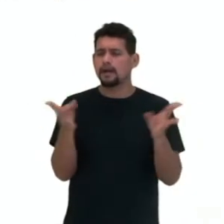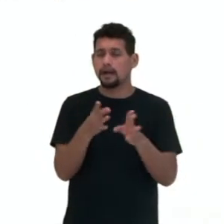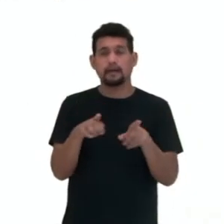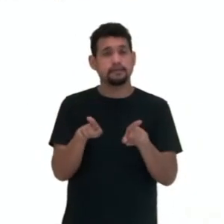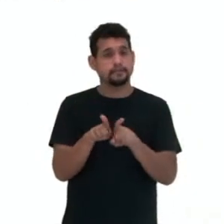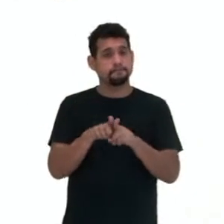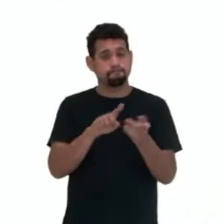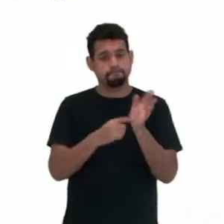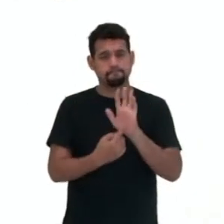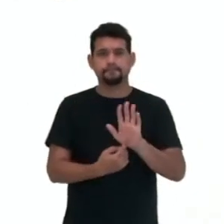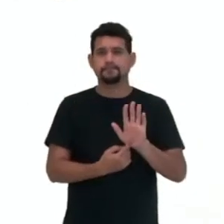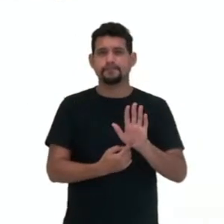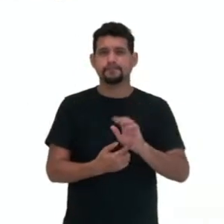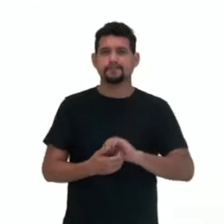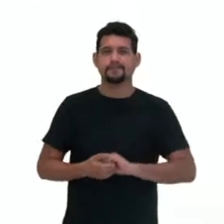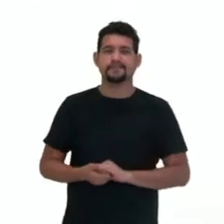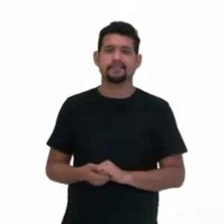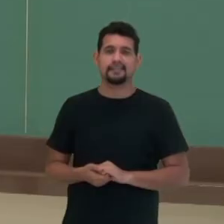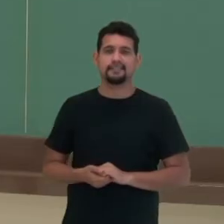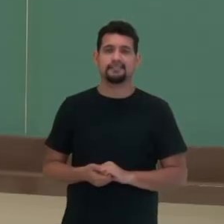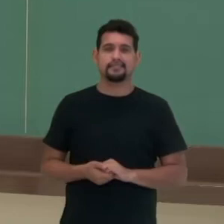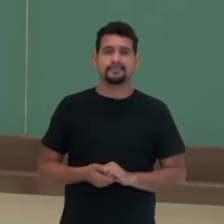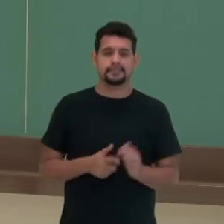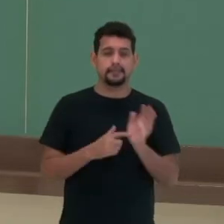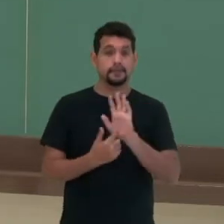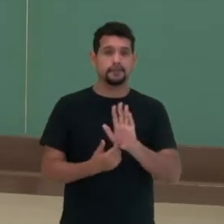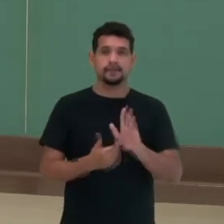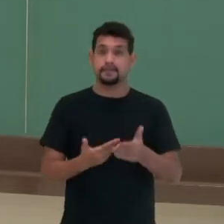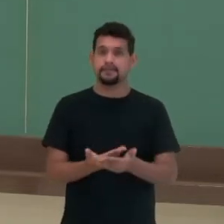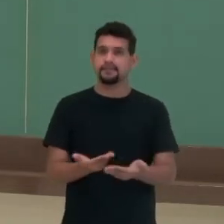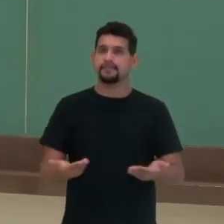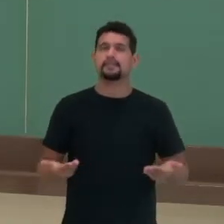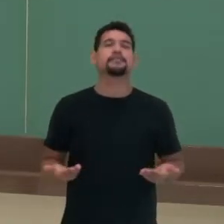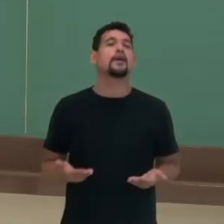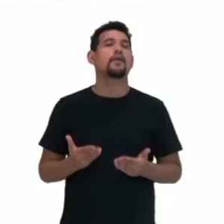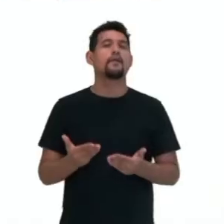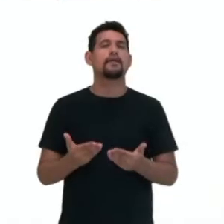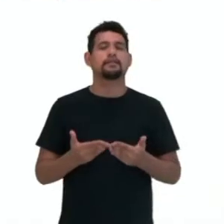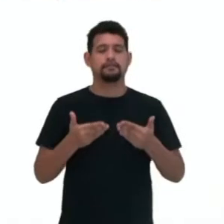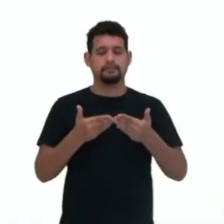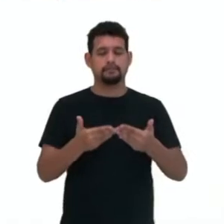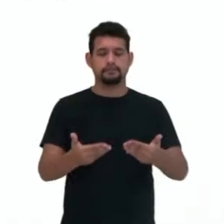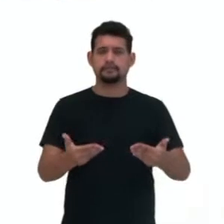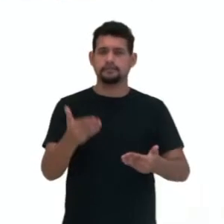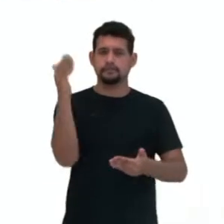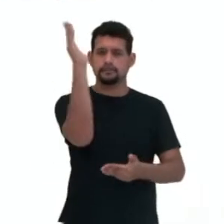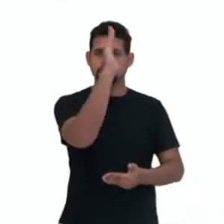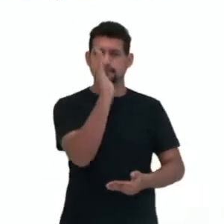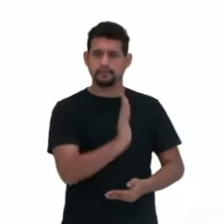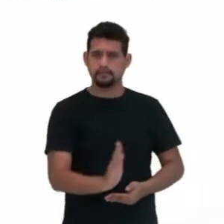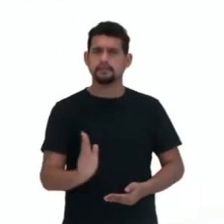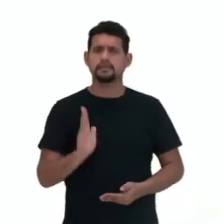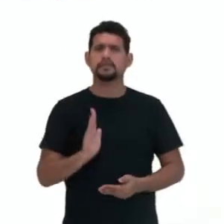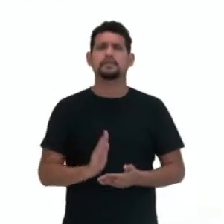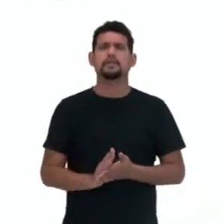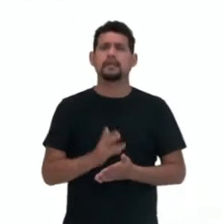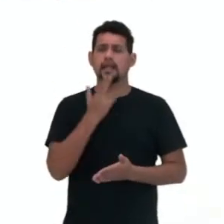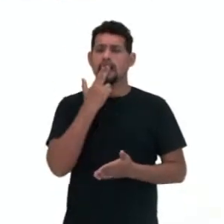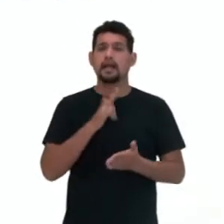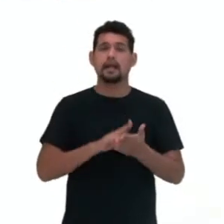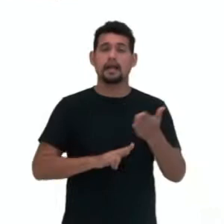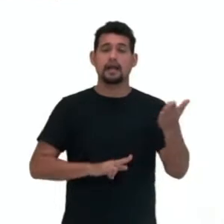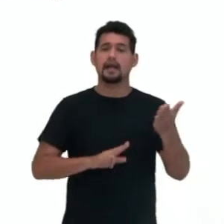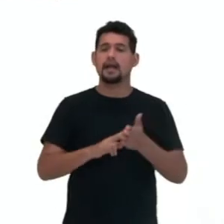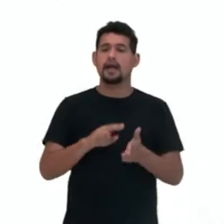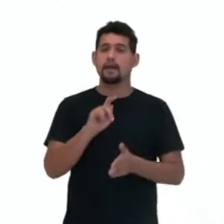problemas apresentados. Apresento a vocês, disponível no Brasil é o país, a carta aberta